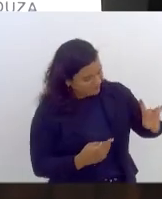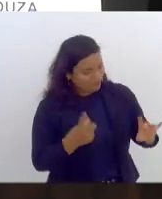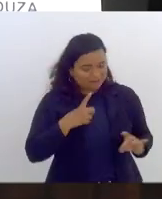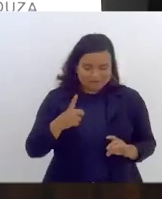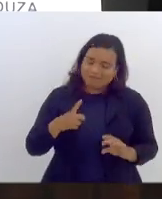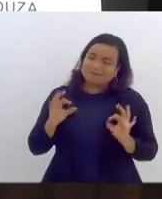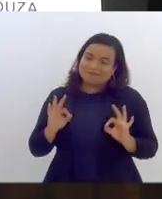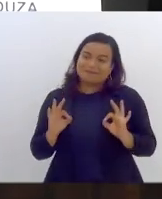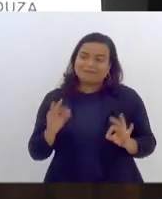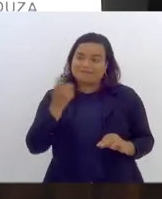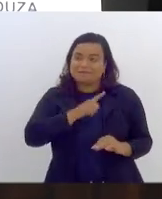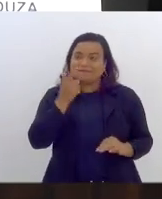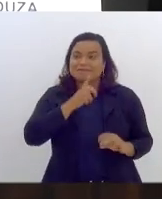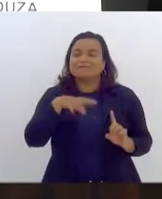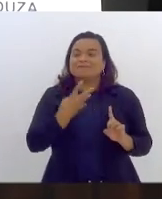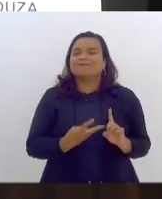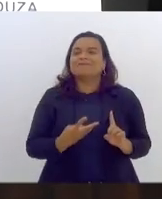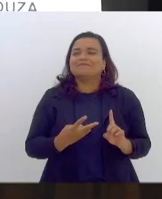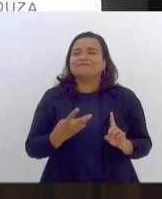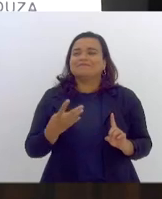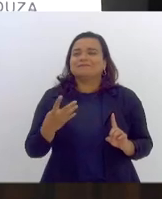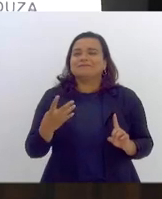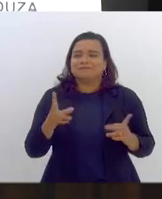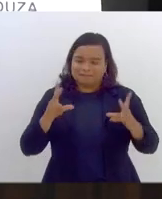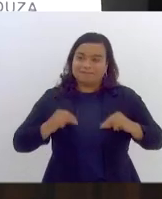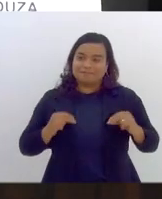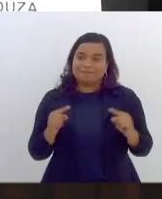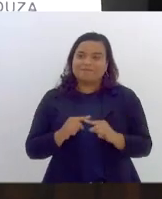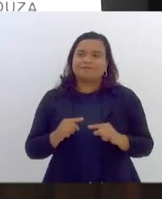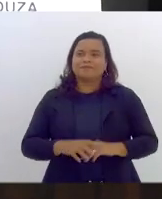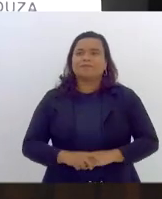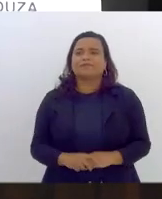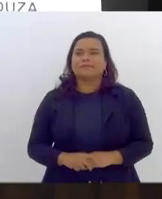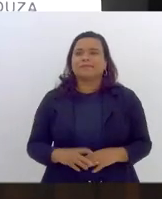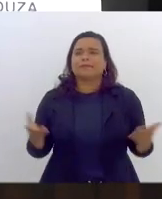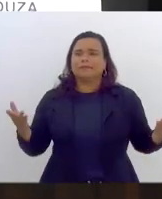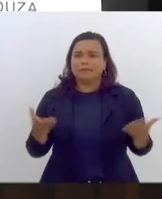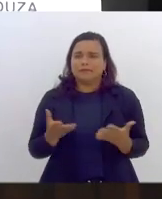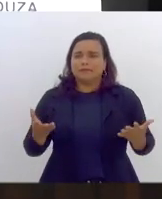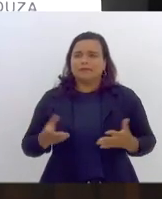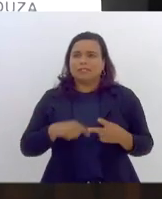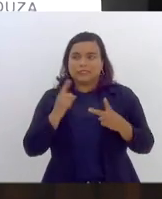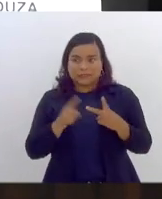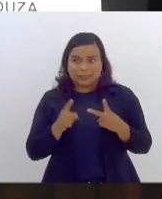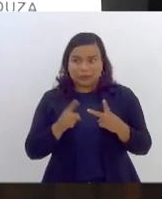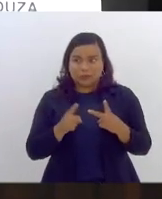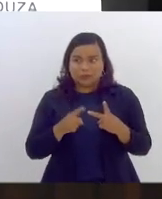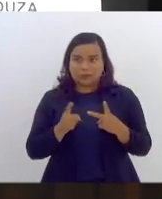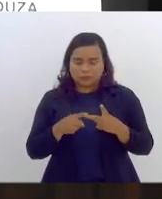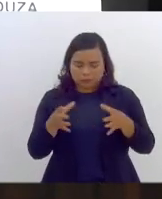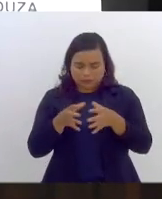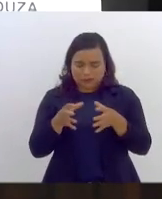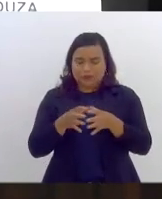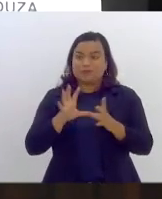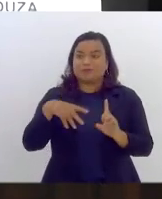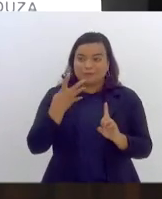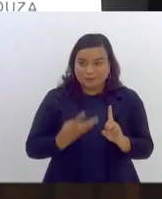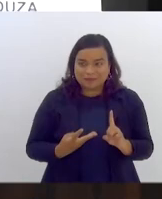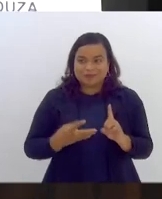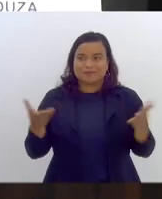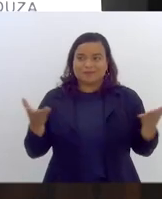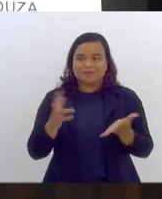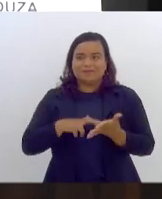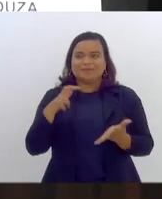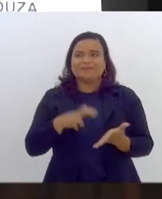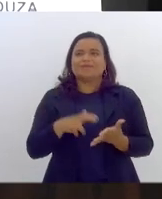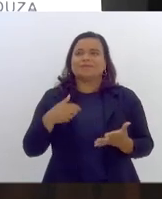referenciá-las e homenageá-las como merece. Então, passamos agora ao segundo bloco de homenagens desta manhã, e